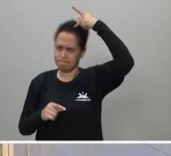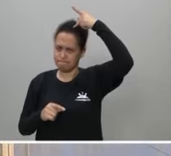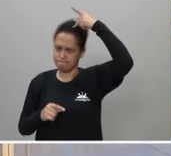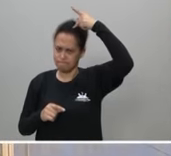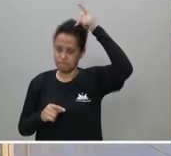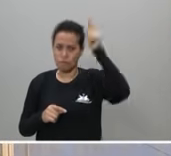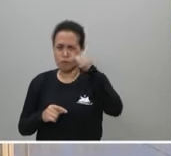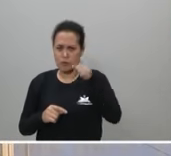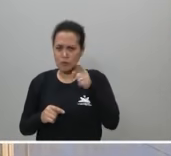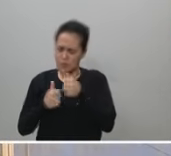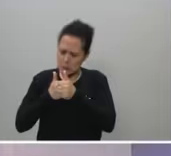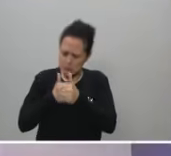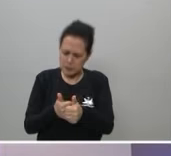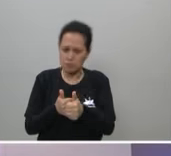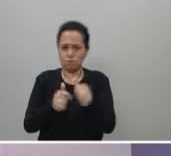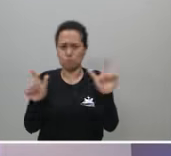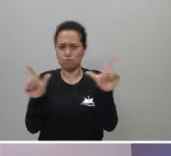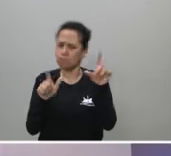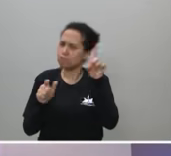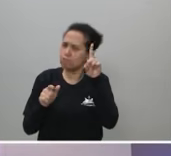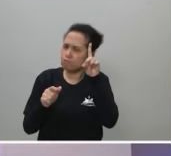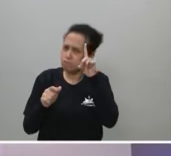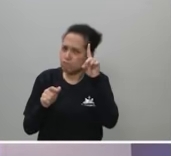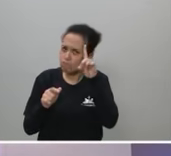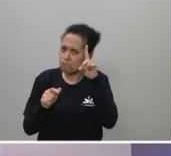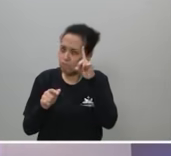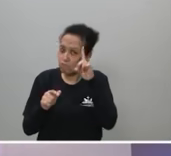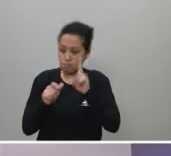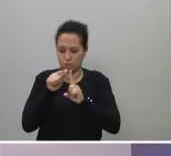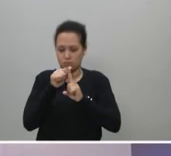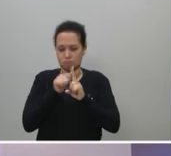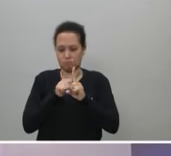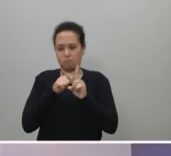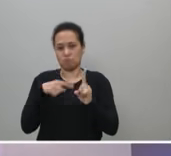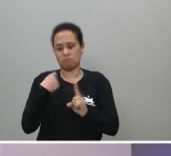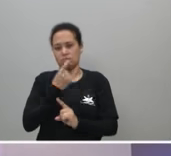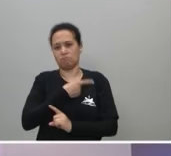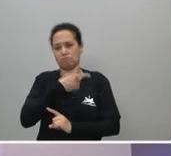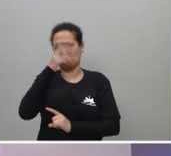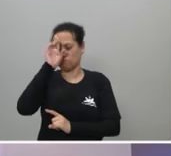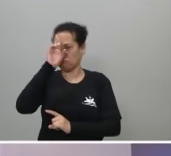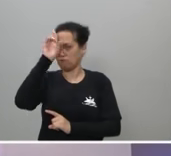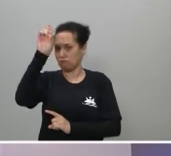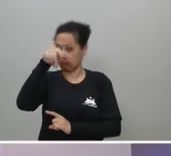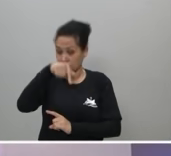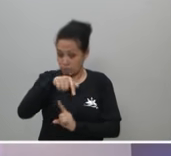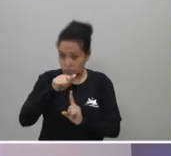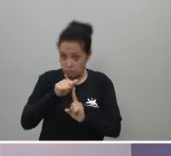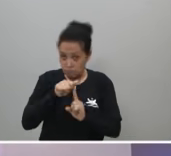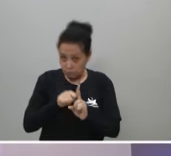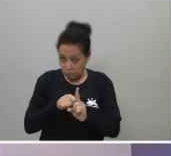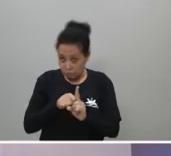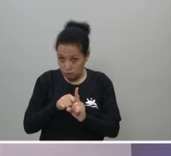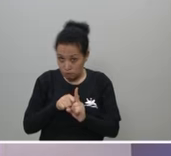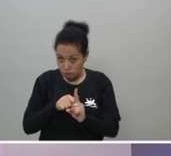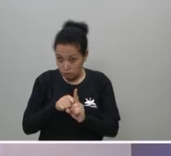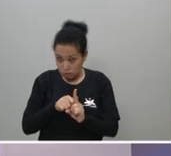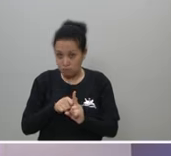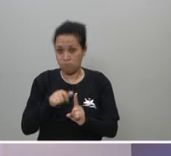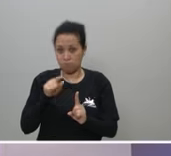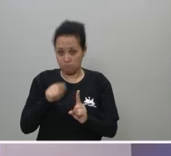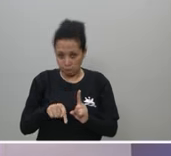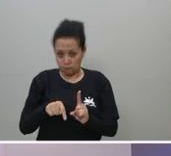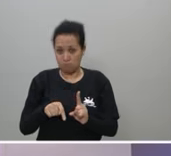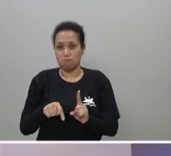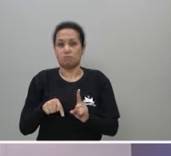de Nossa Senhora. E este mês caminhará até dia 31, que é o último que esse ano vai cair